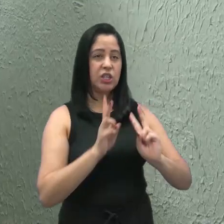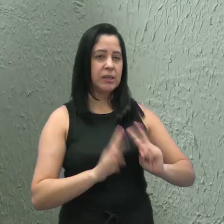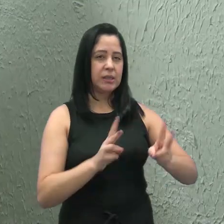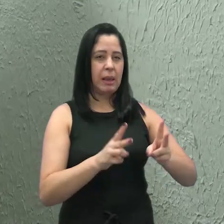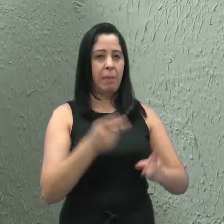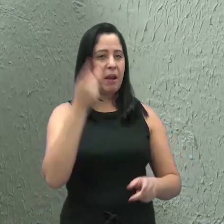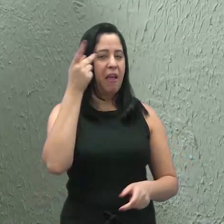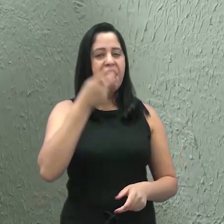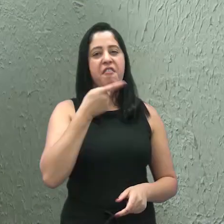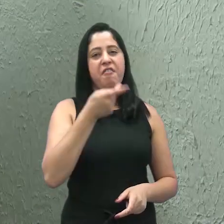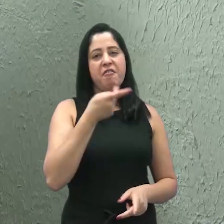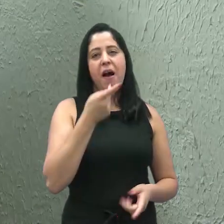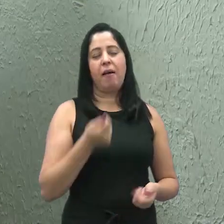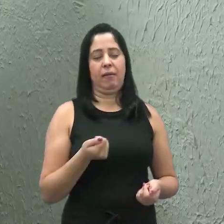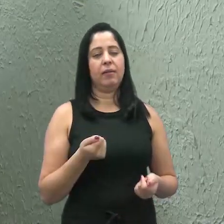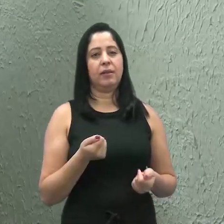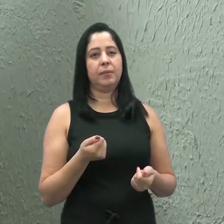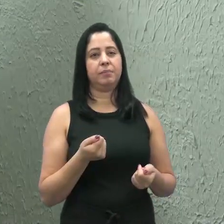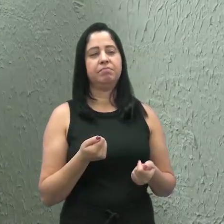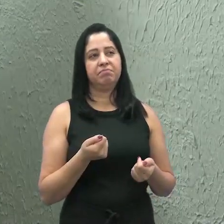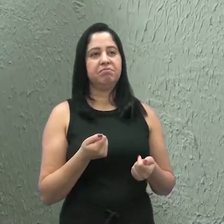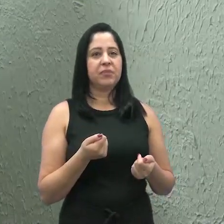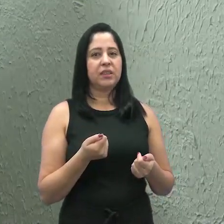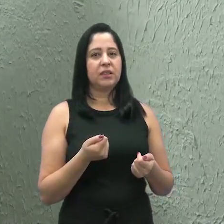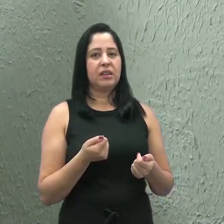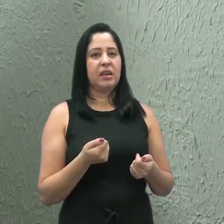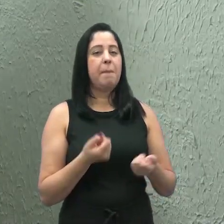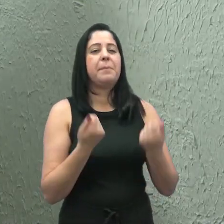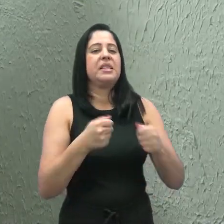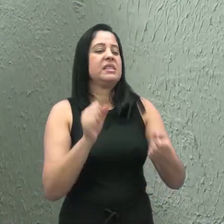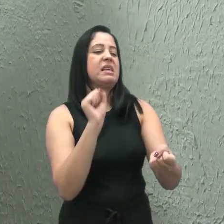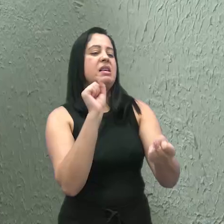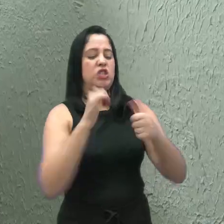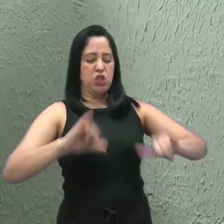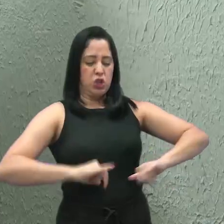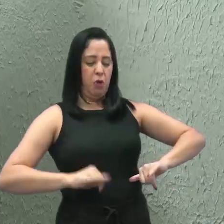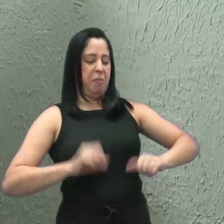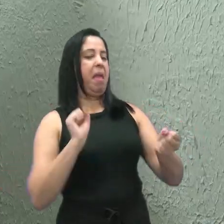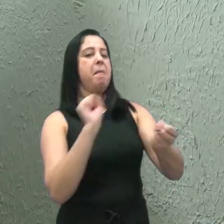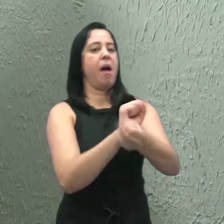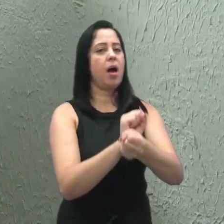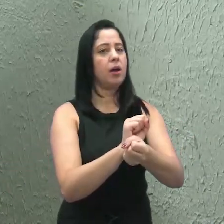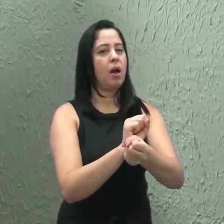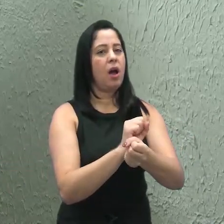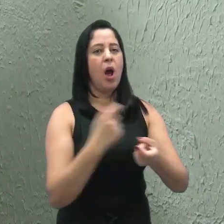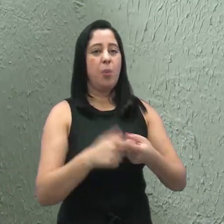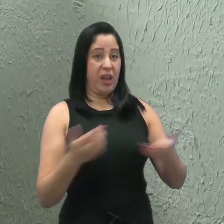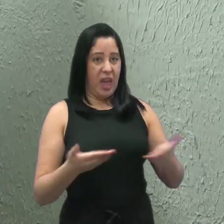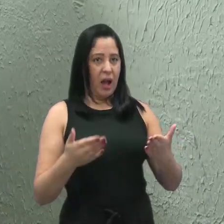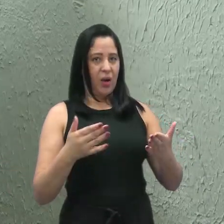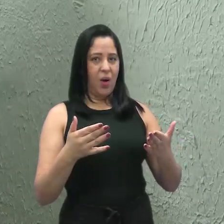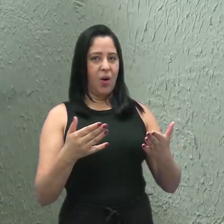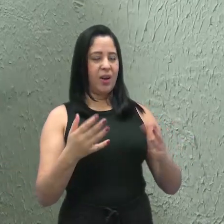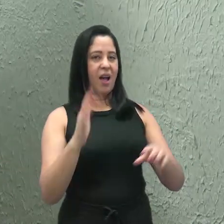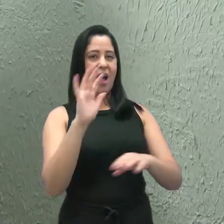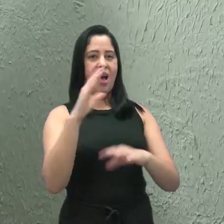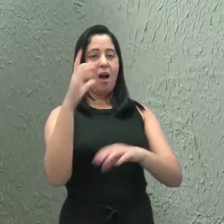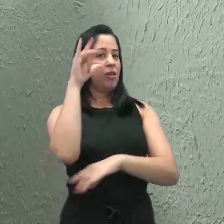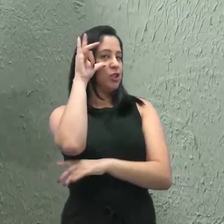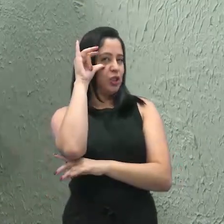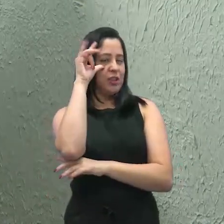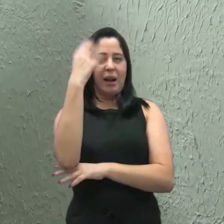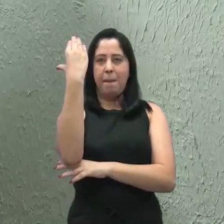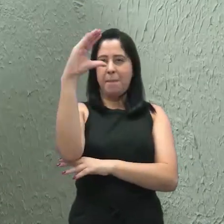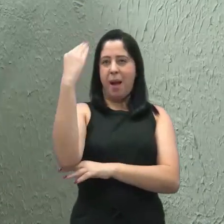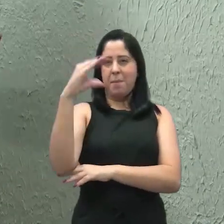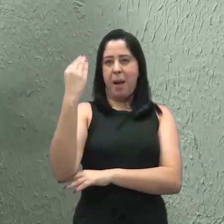o quesito parar de sofrer. Porque hoje a gente vive numa fase, numa era, que é tudo alegria, né? O Instagram,